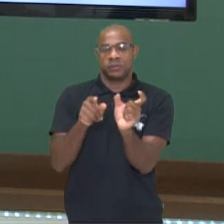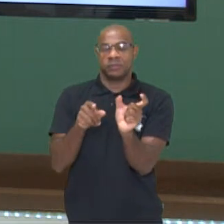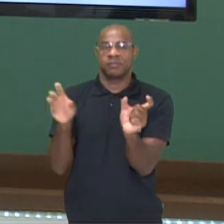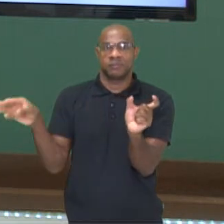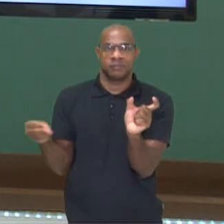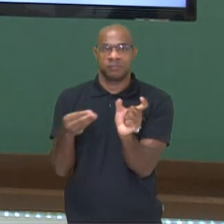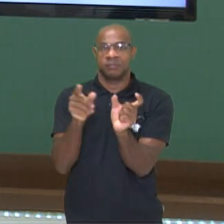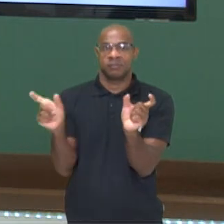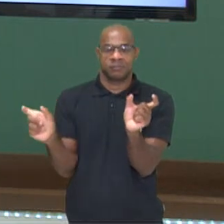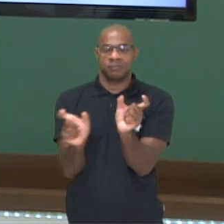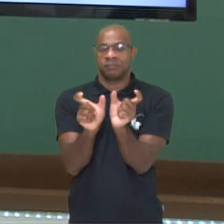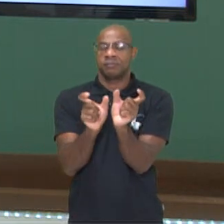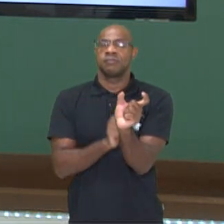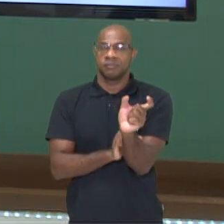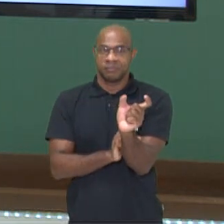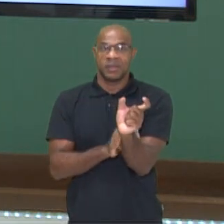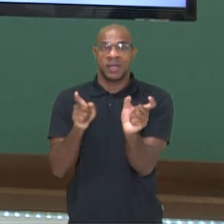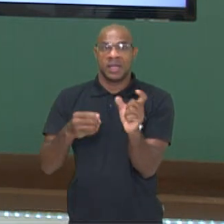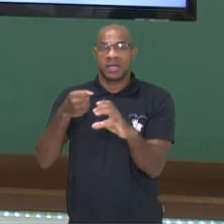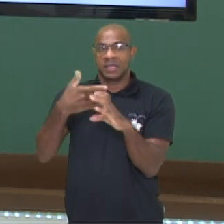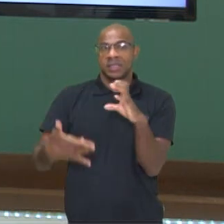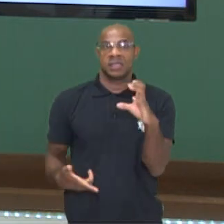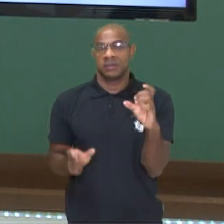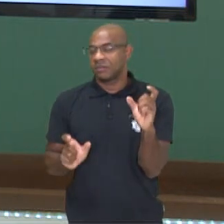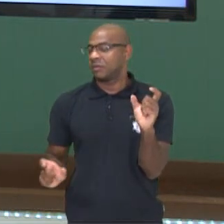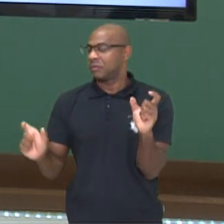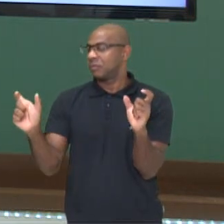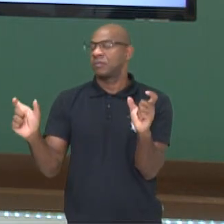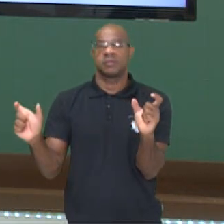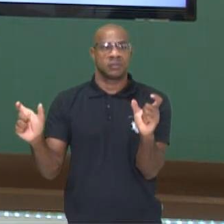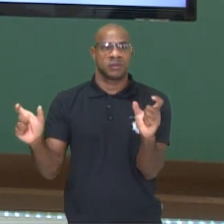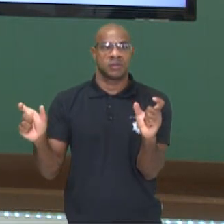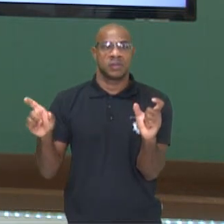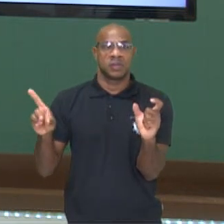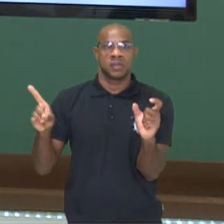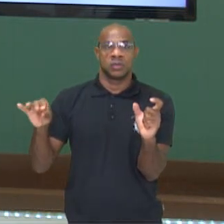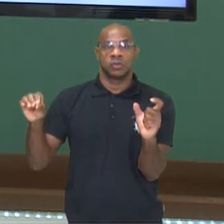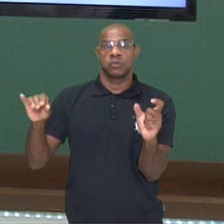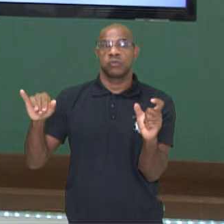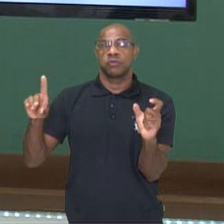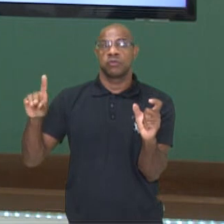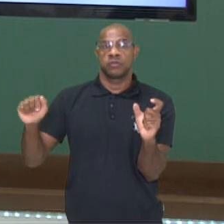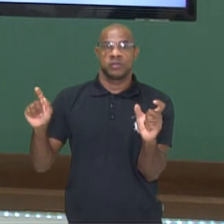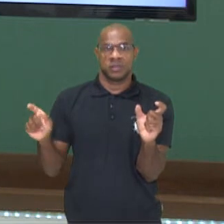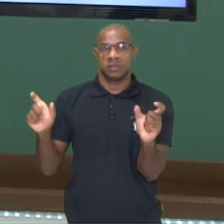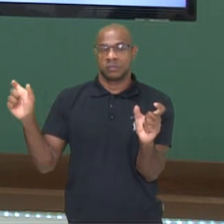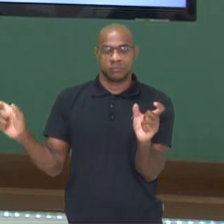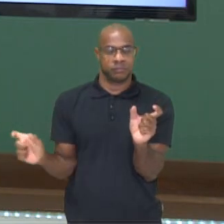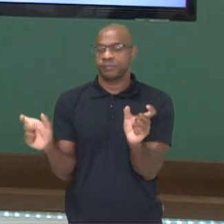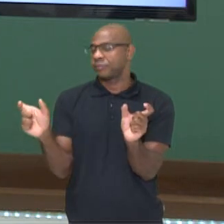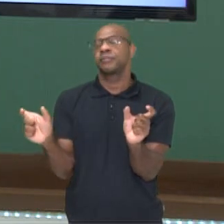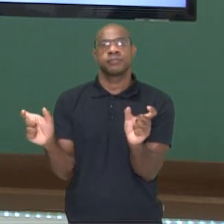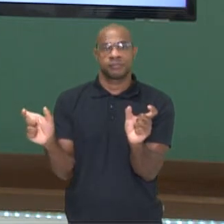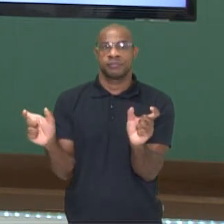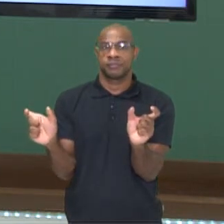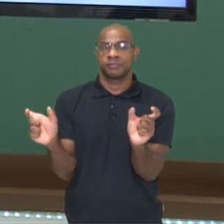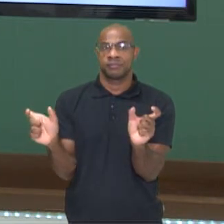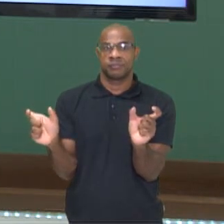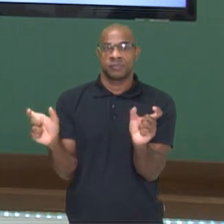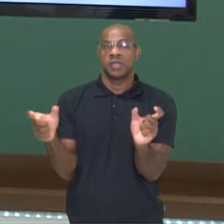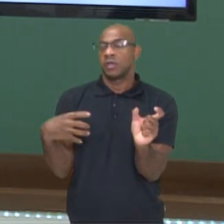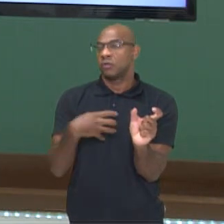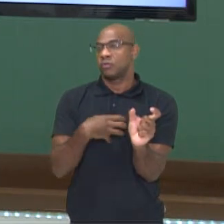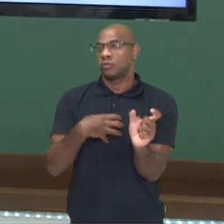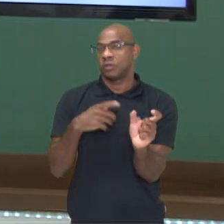sol ou do dia? São características do dia. Eles estão se referindo, caracterizando, qualificando o dia, o estado